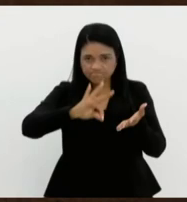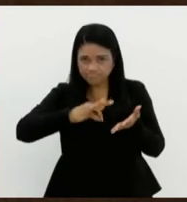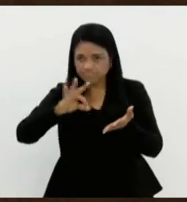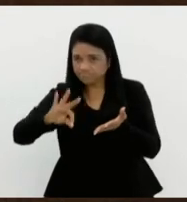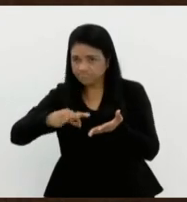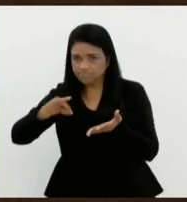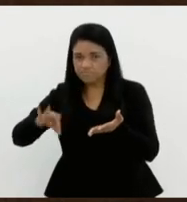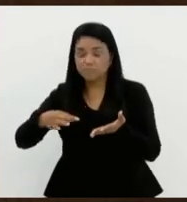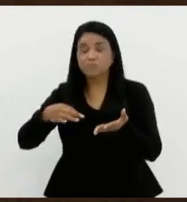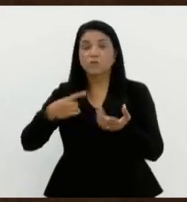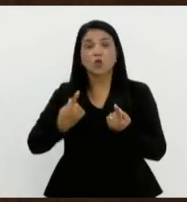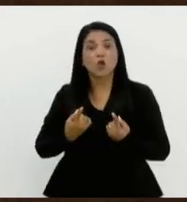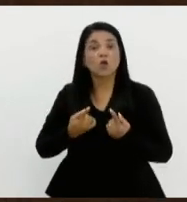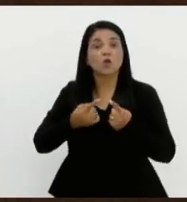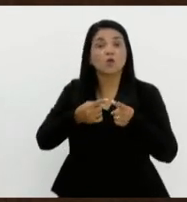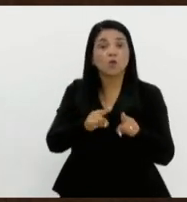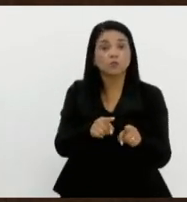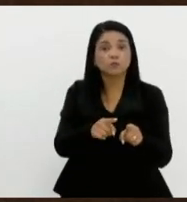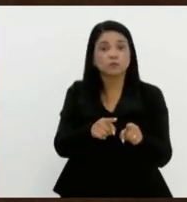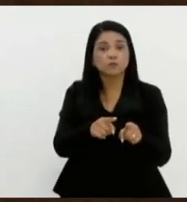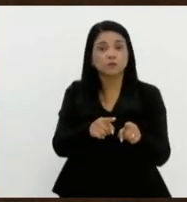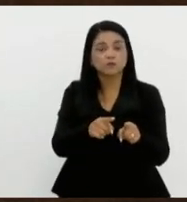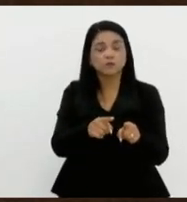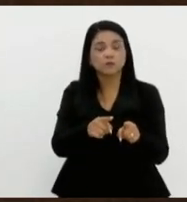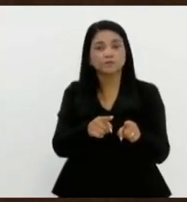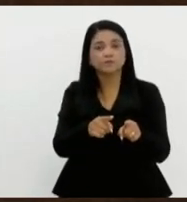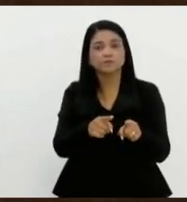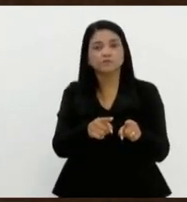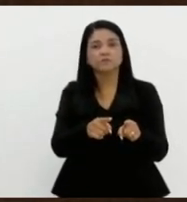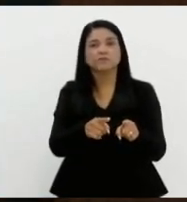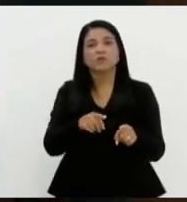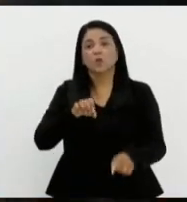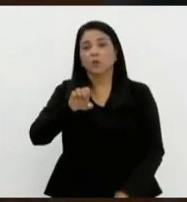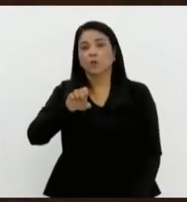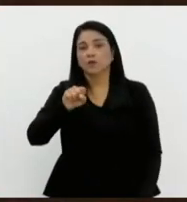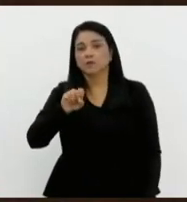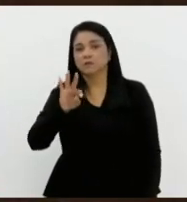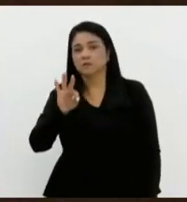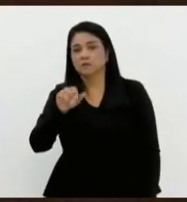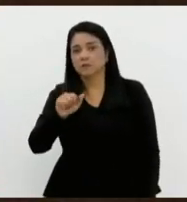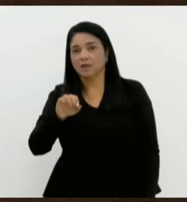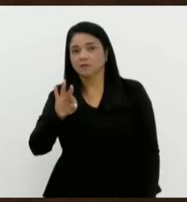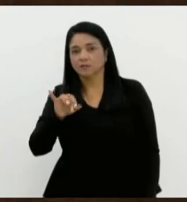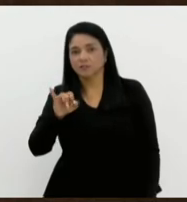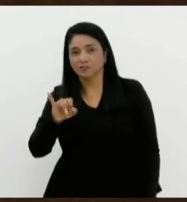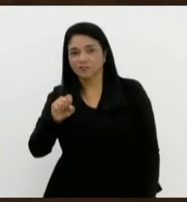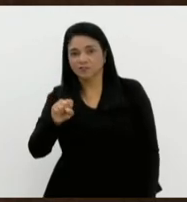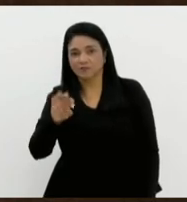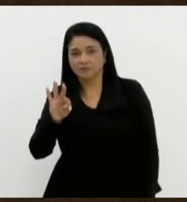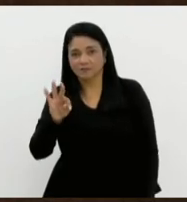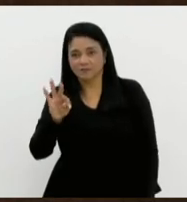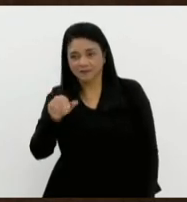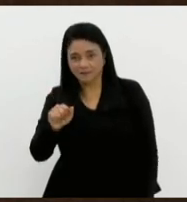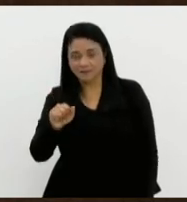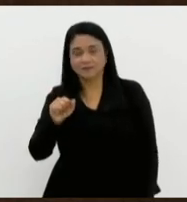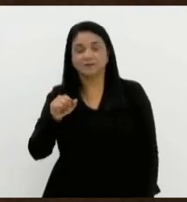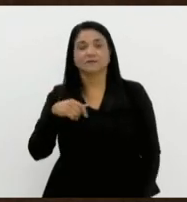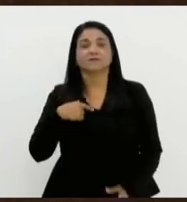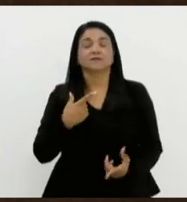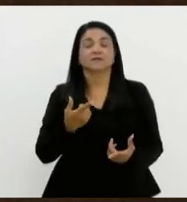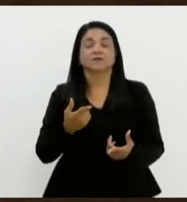é contra o estadista de Galinheiro, o Nanico, né?